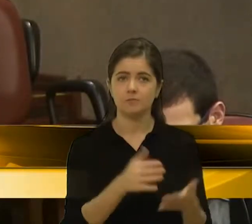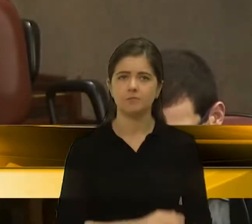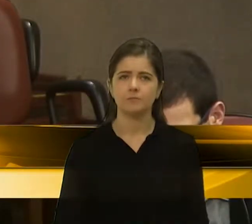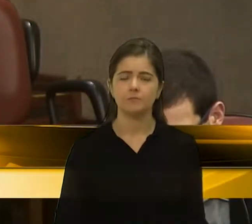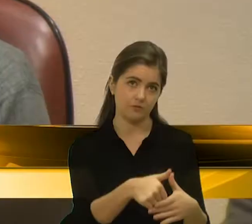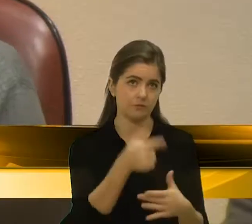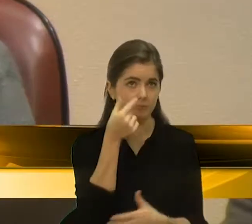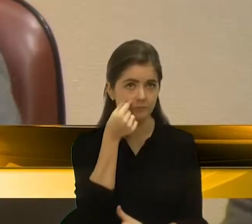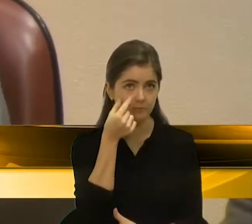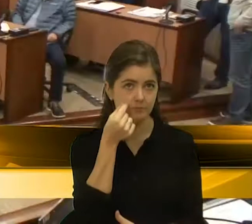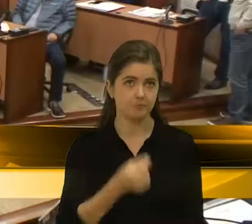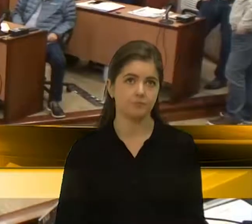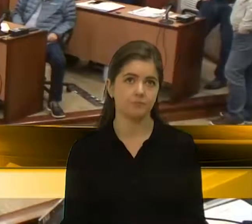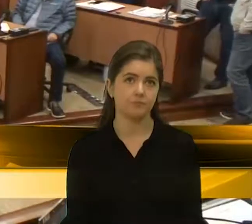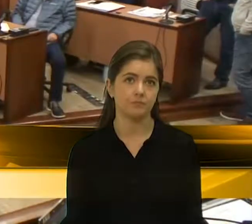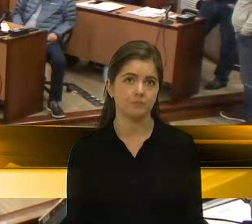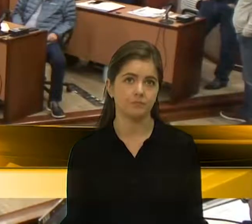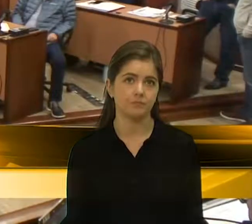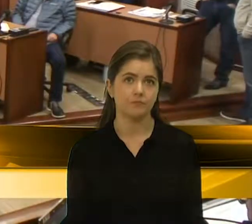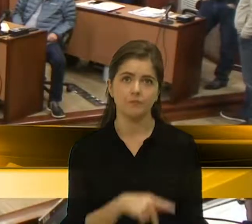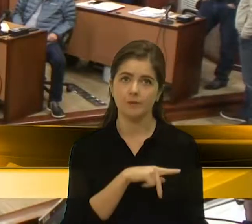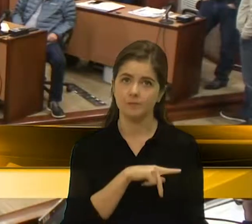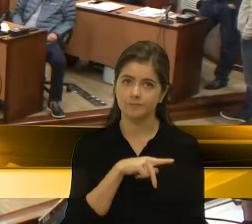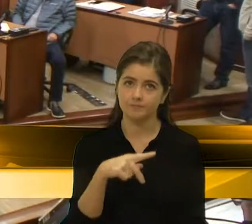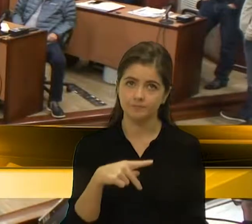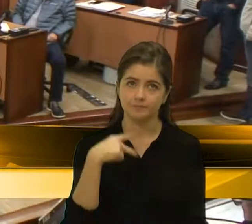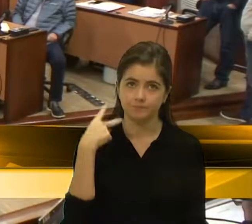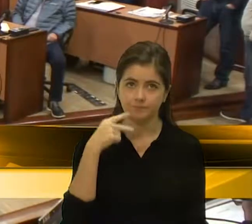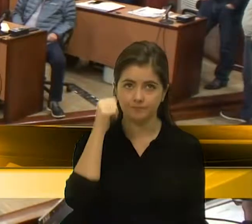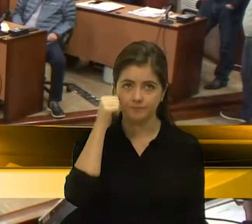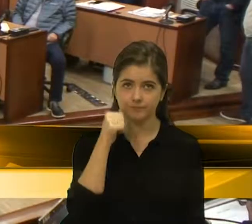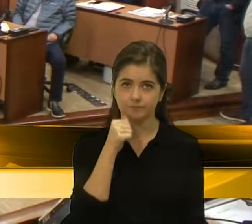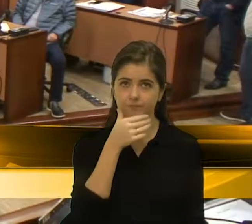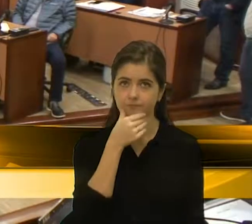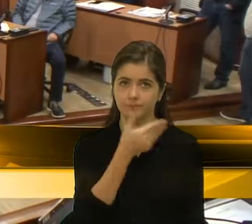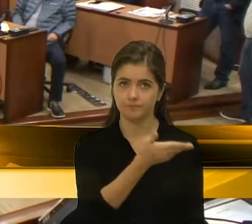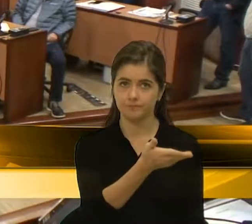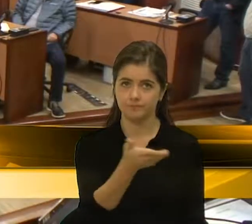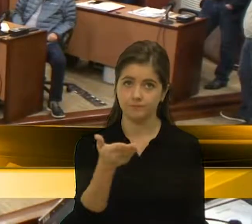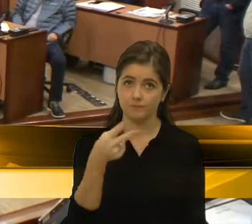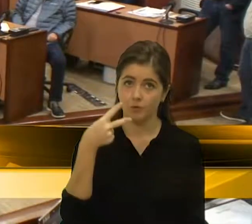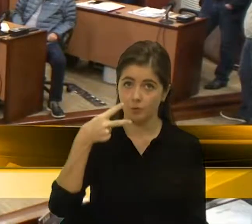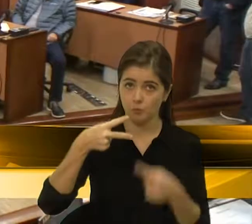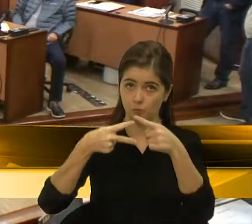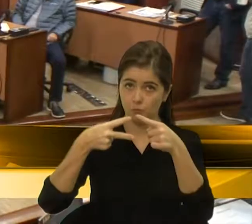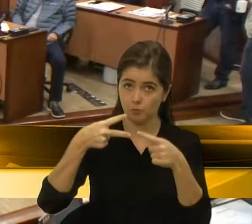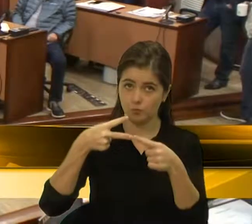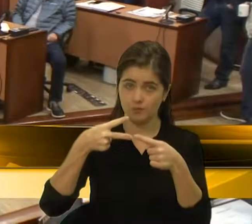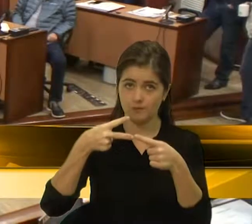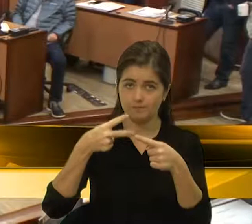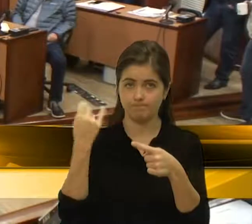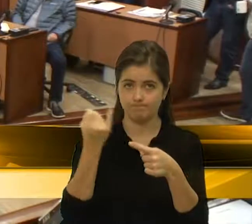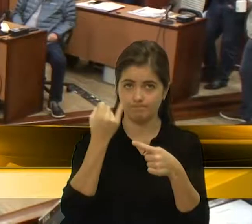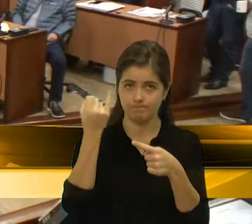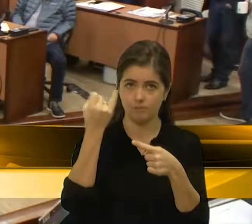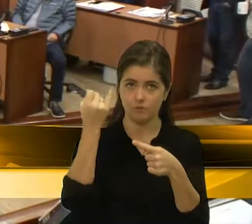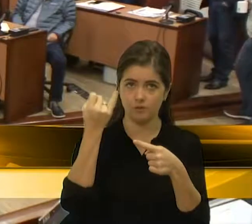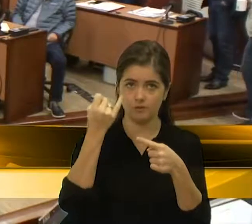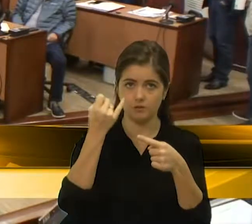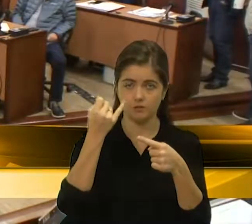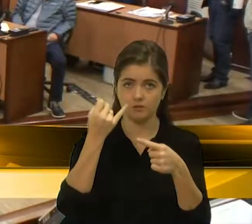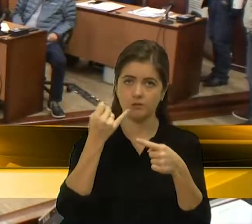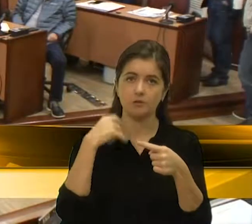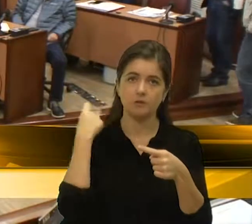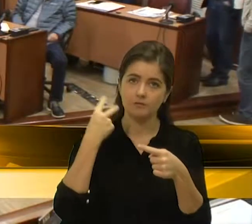Eloy Friço de que a penalidade deveria ser votada na sequência da derrubada do indicativo da comissão e o